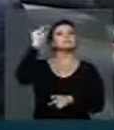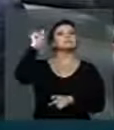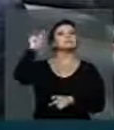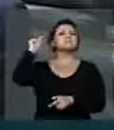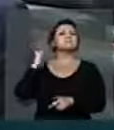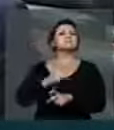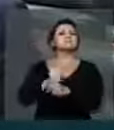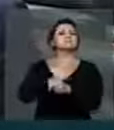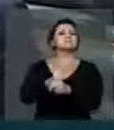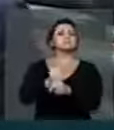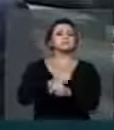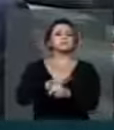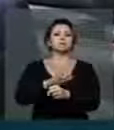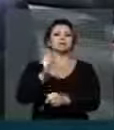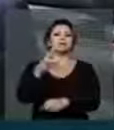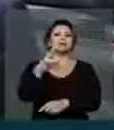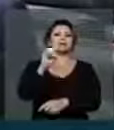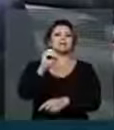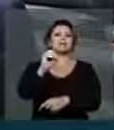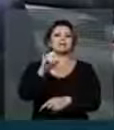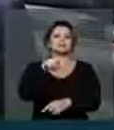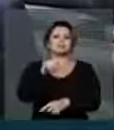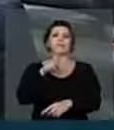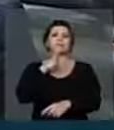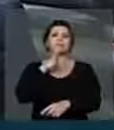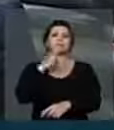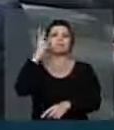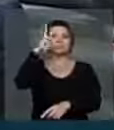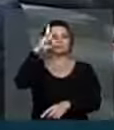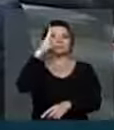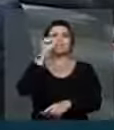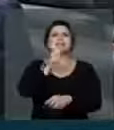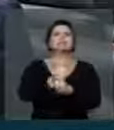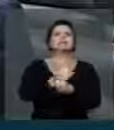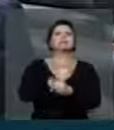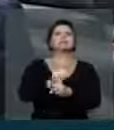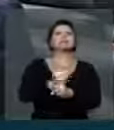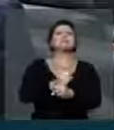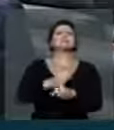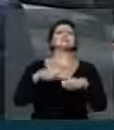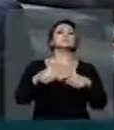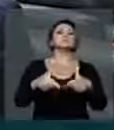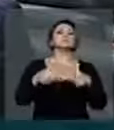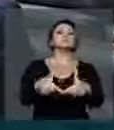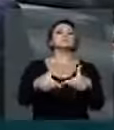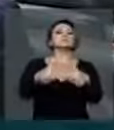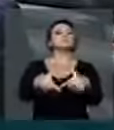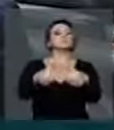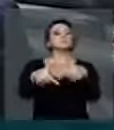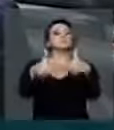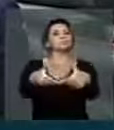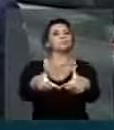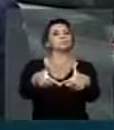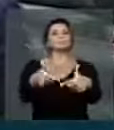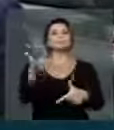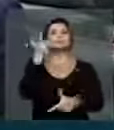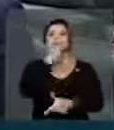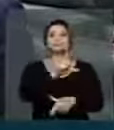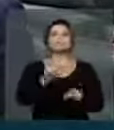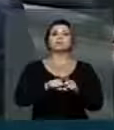casa há mais de 30 anos, Vossa Excelência se recorda da luta que todos nós viemos enfrentando na busca